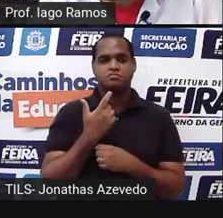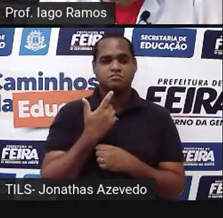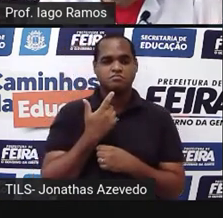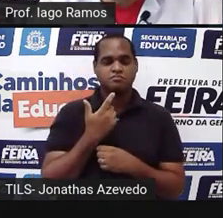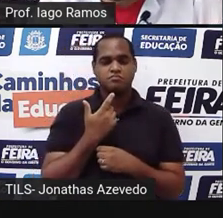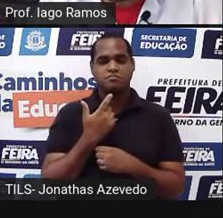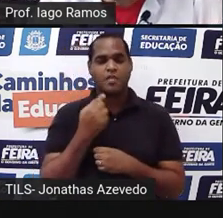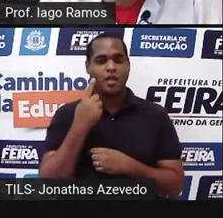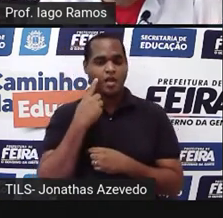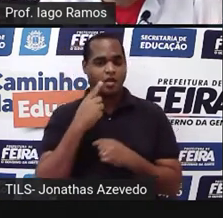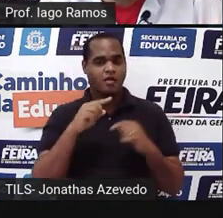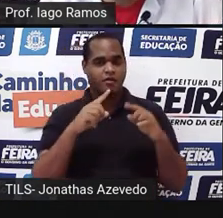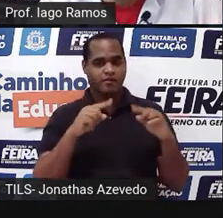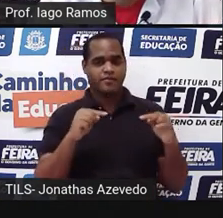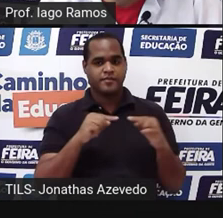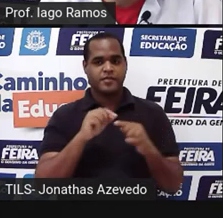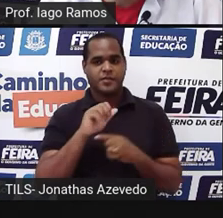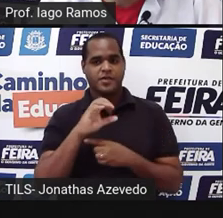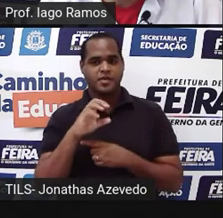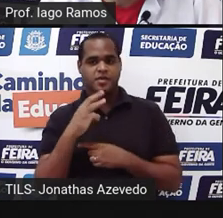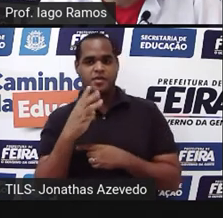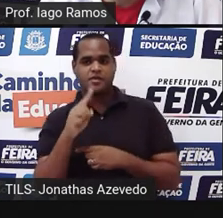No menorzinho, AC,